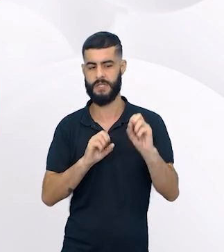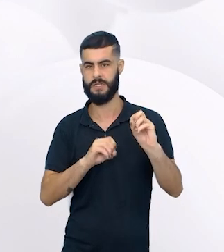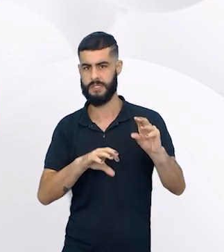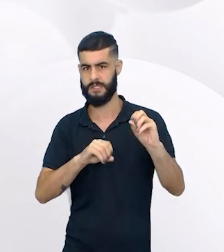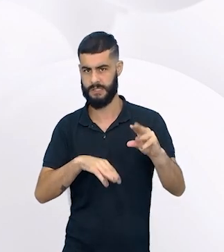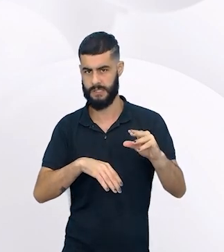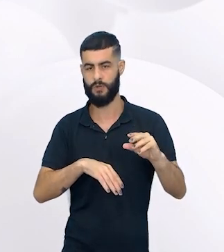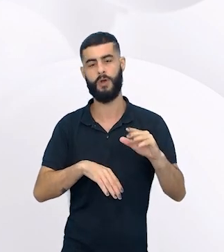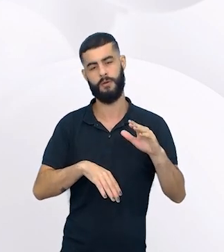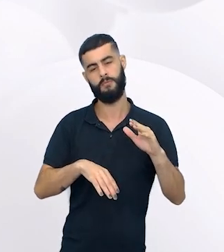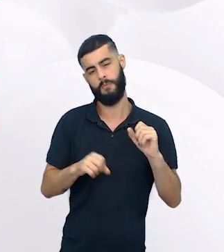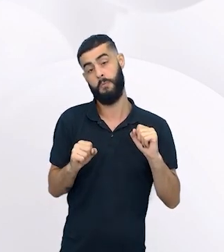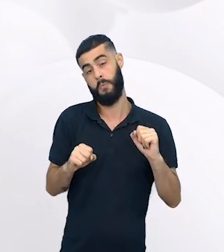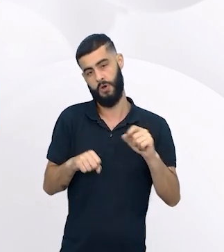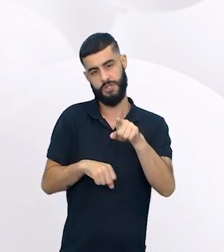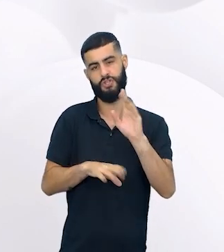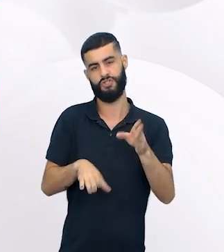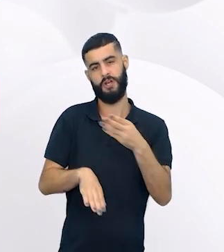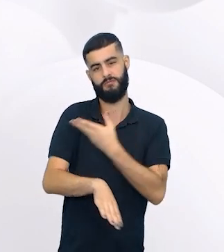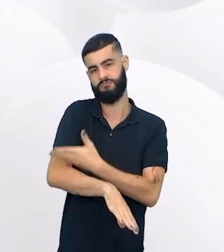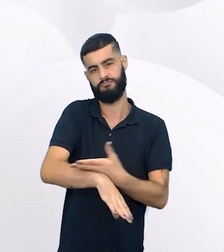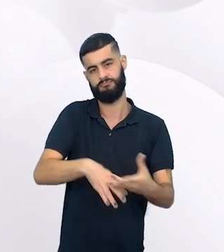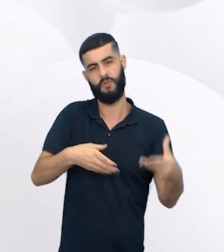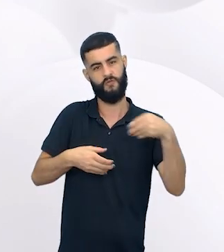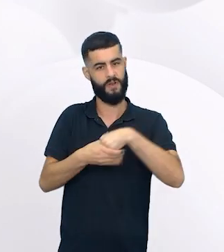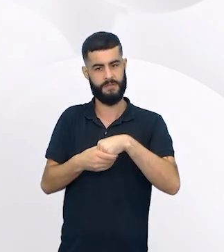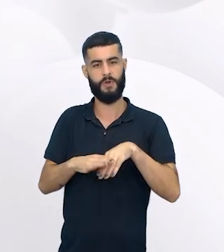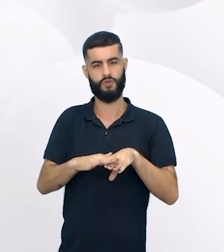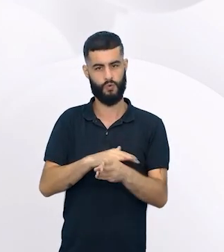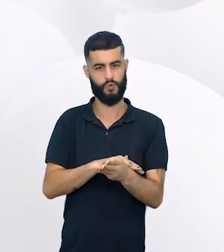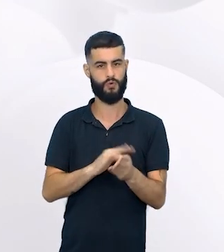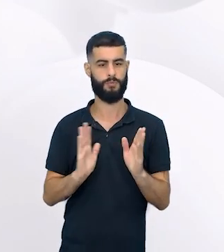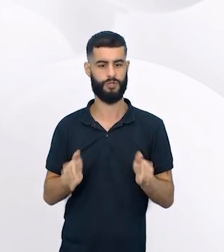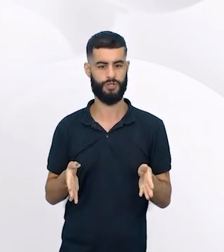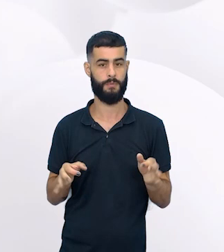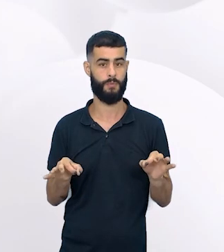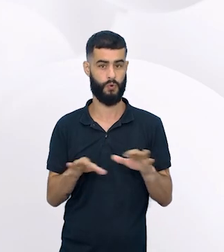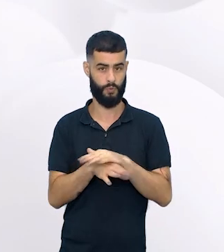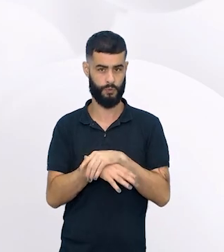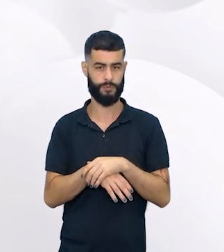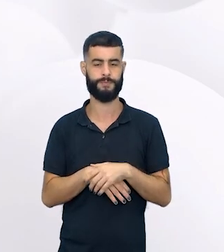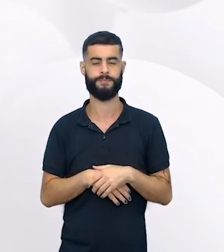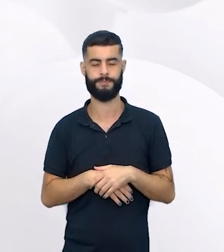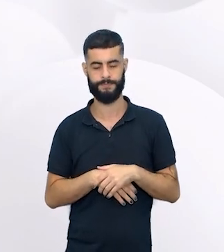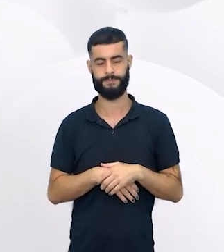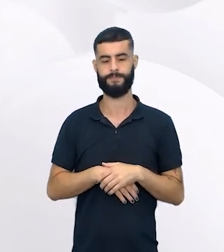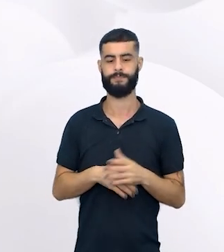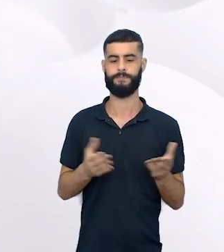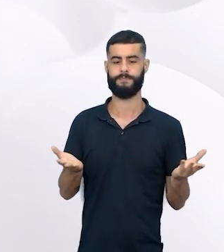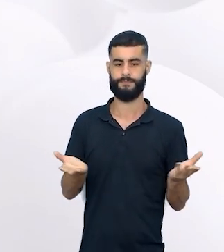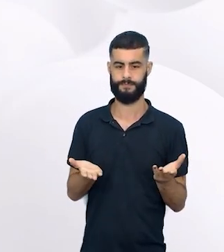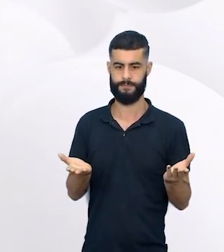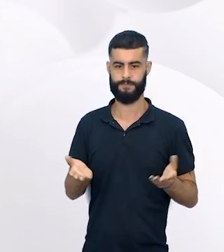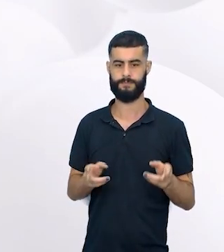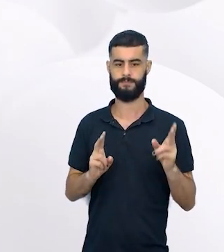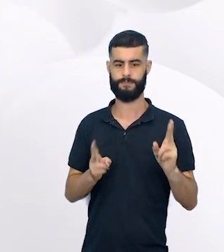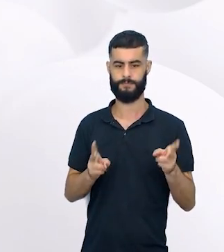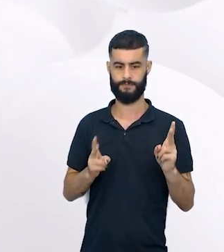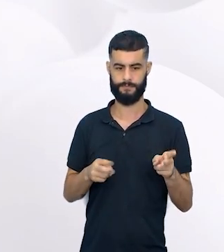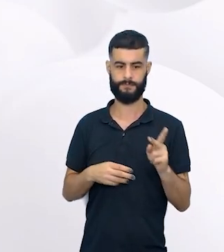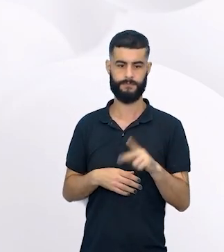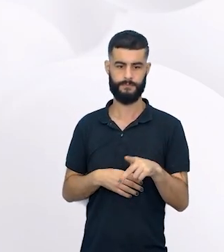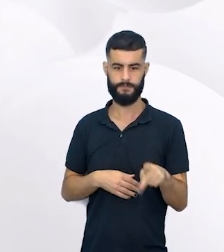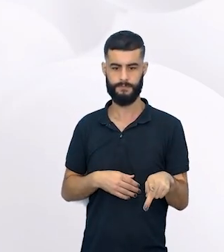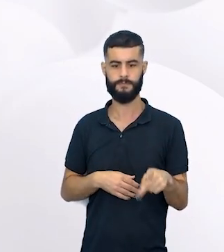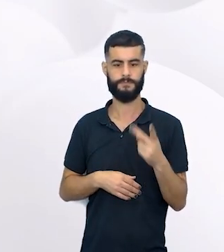realize ações. Muito bem. Mas, dando continuidade agora, né, as professoras Sumaia e Kimi vão estar aí